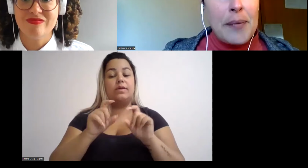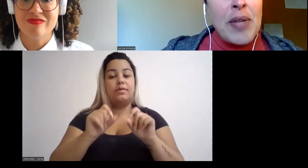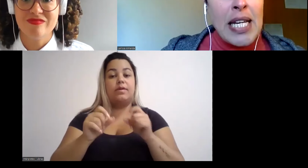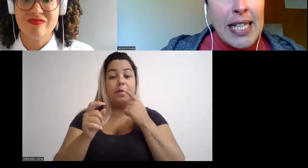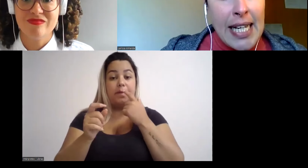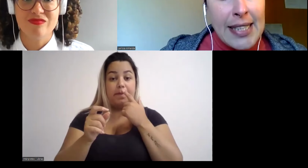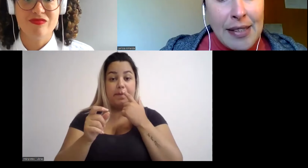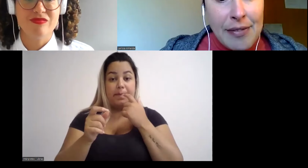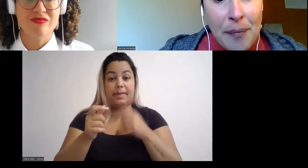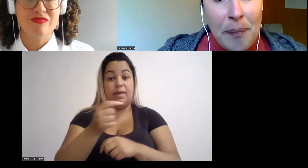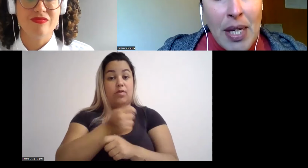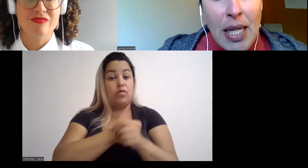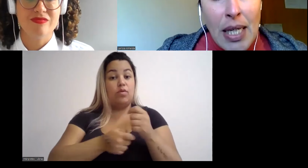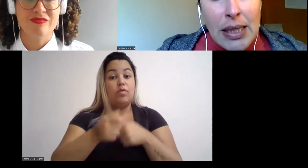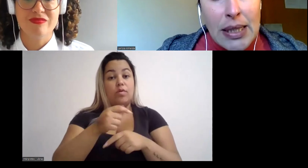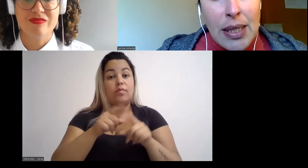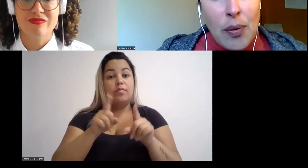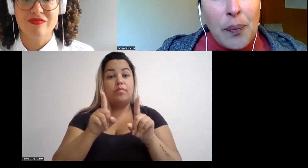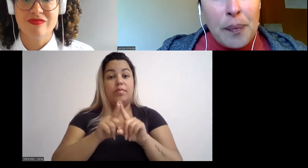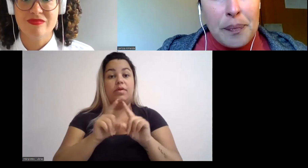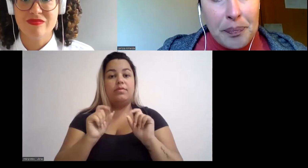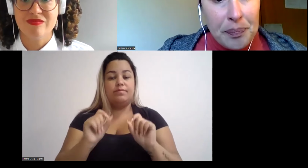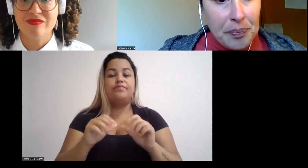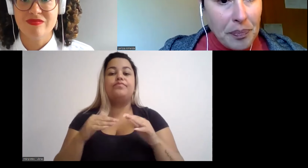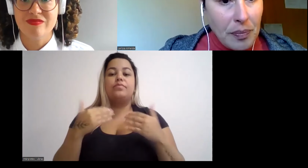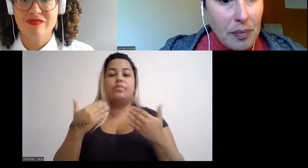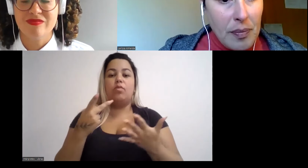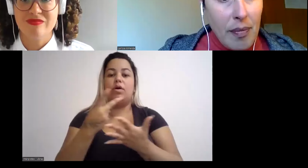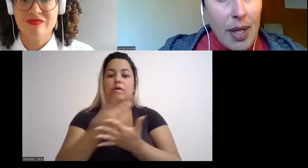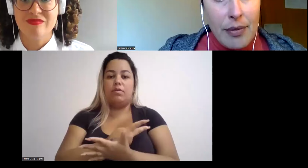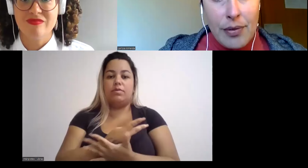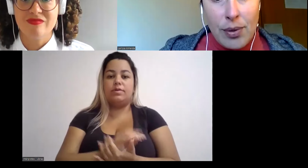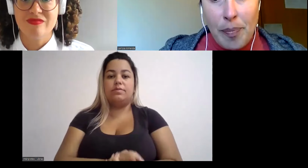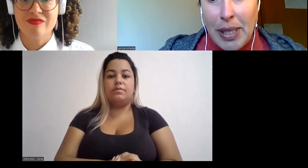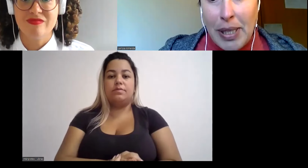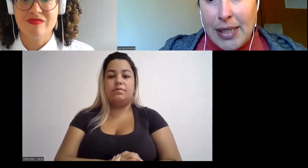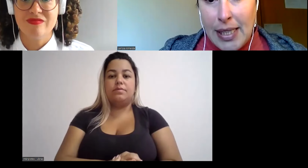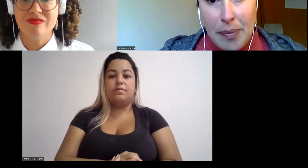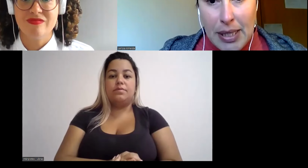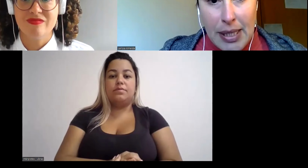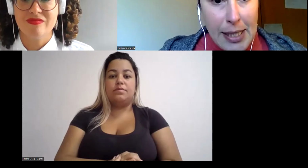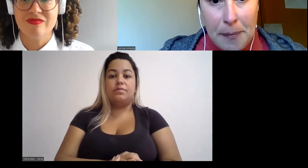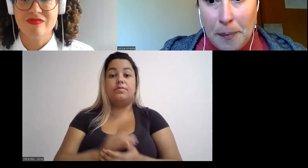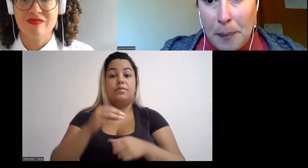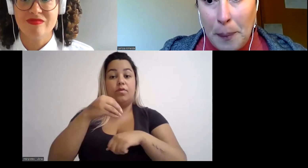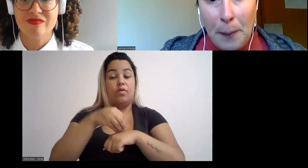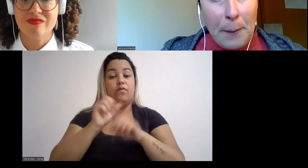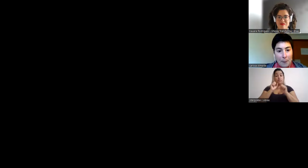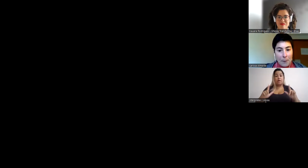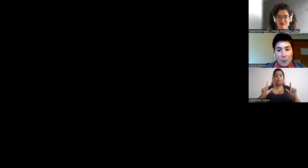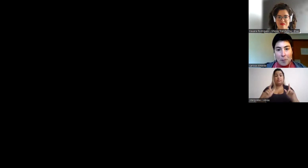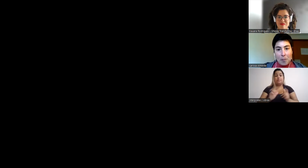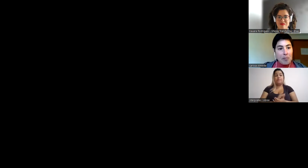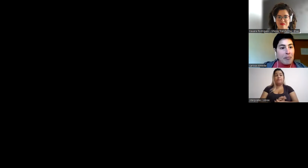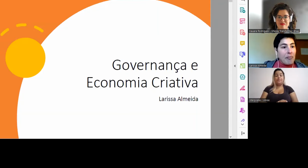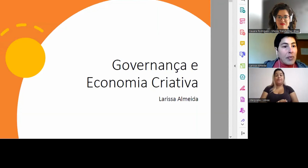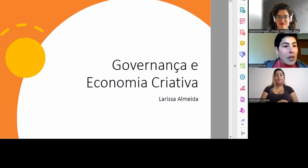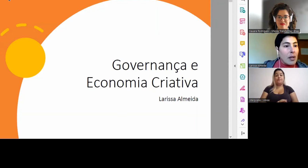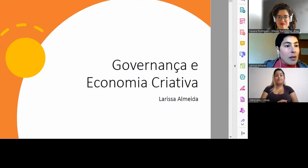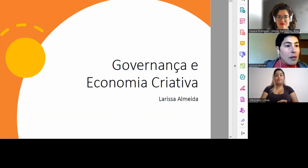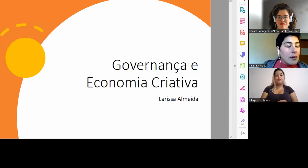economia criativa. Então, eu vou compartilhar aqui minha tela.